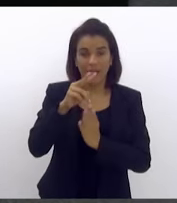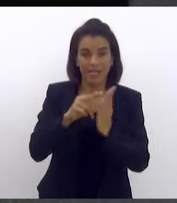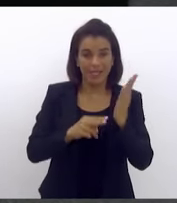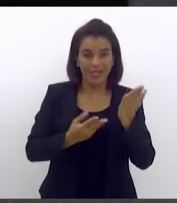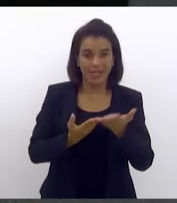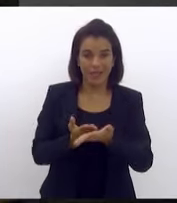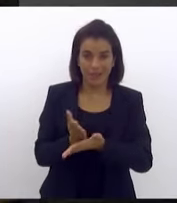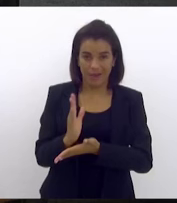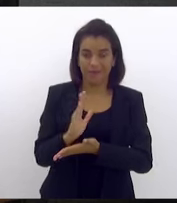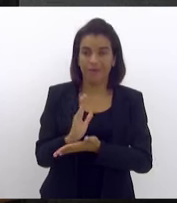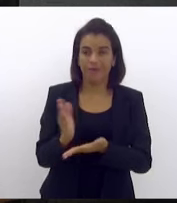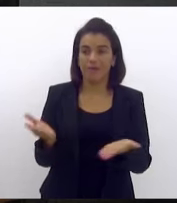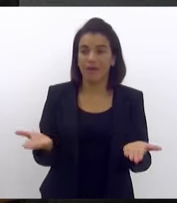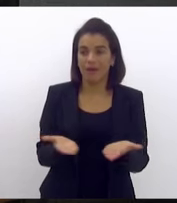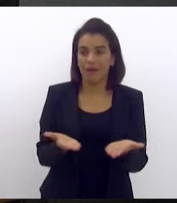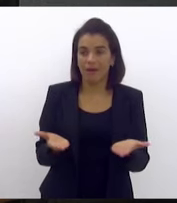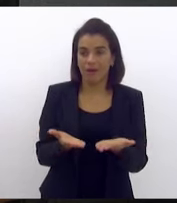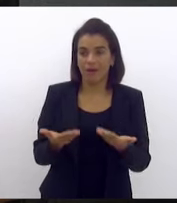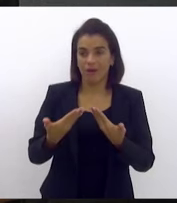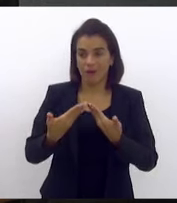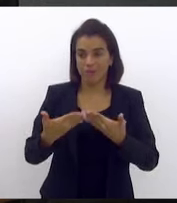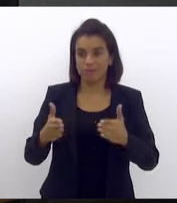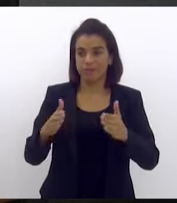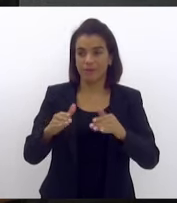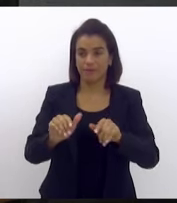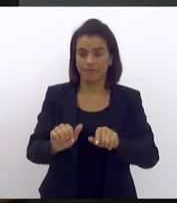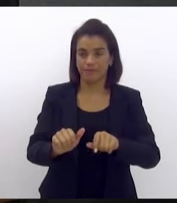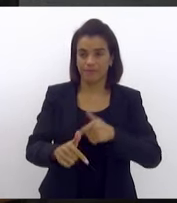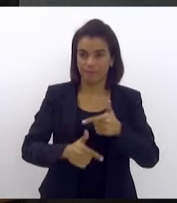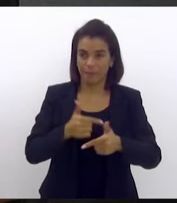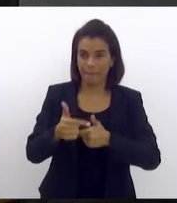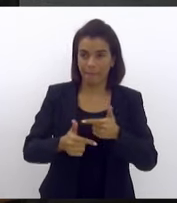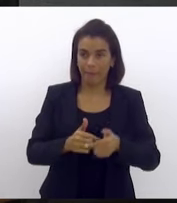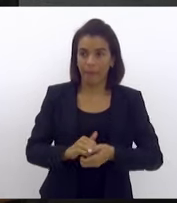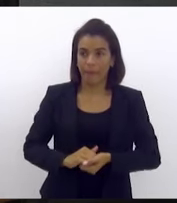aprovada a ata, passa-se ao expediente inicial.